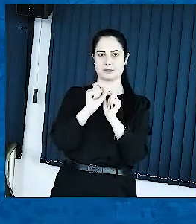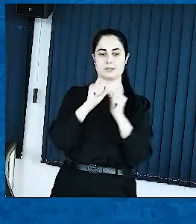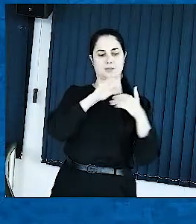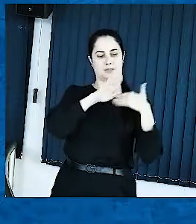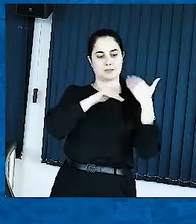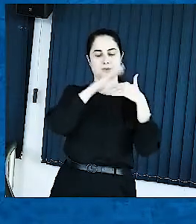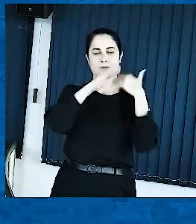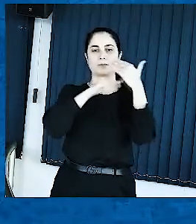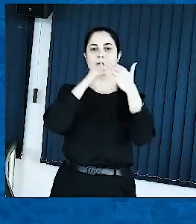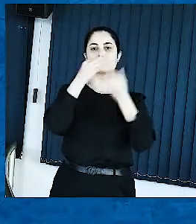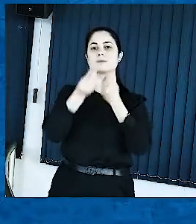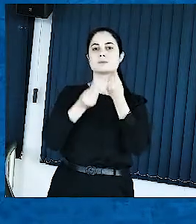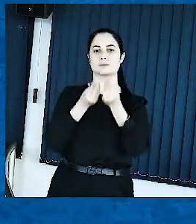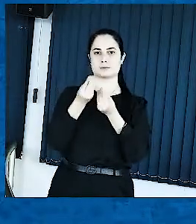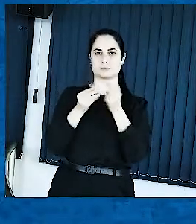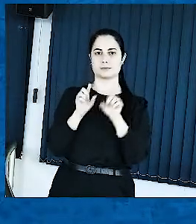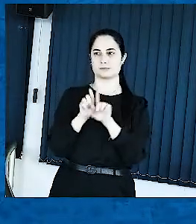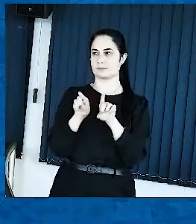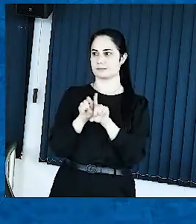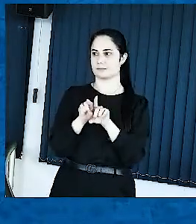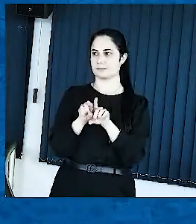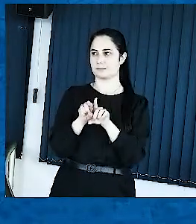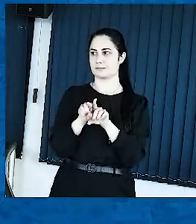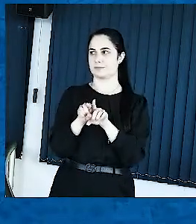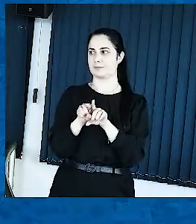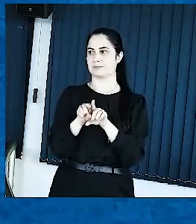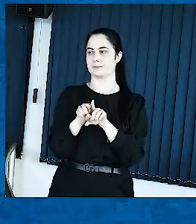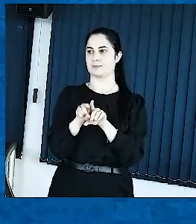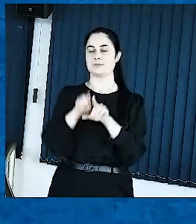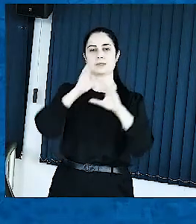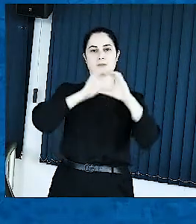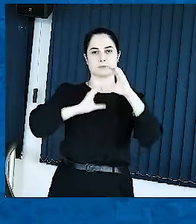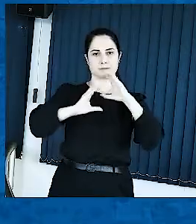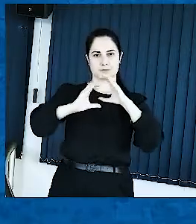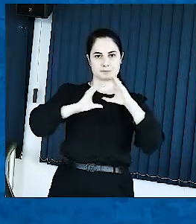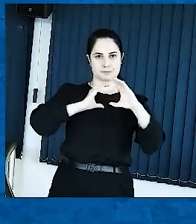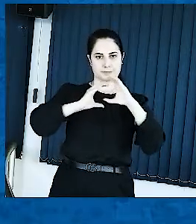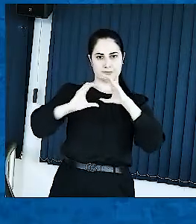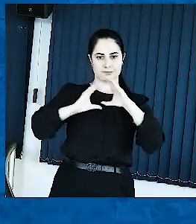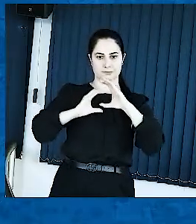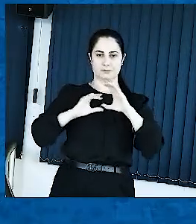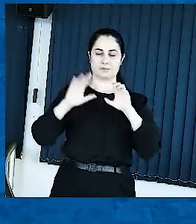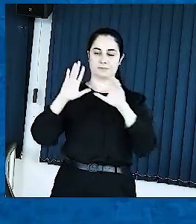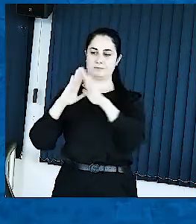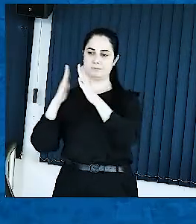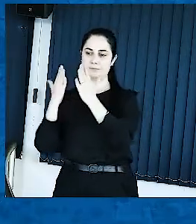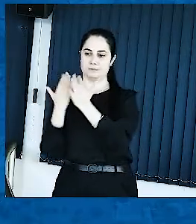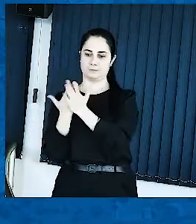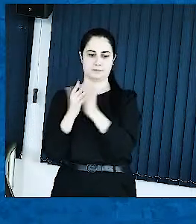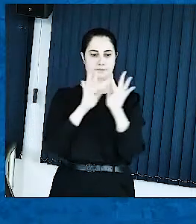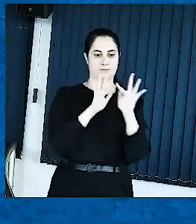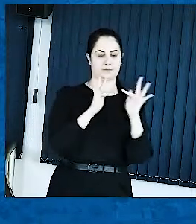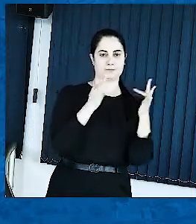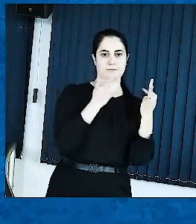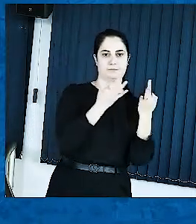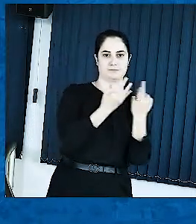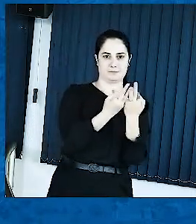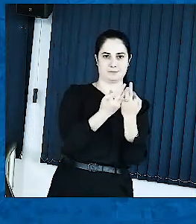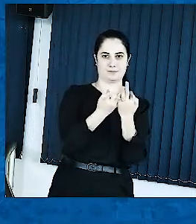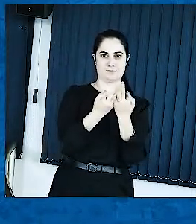ao desenvolvimento motor, a comunicação entre a escola, a família e a